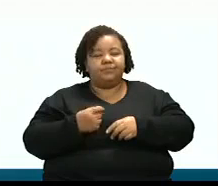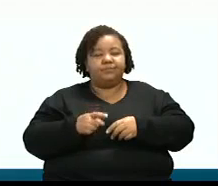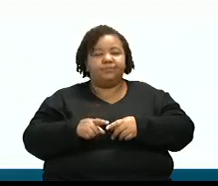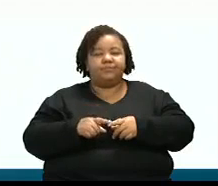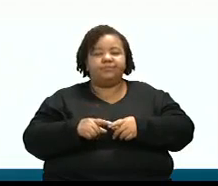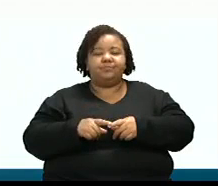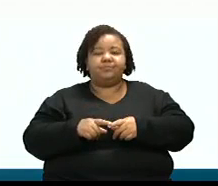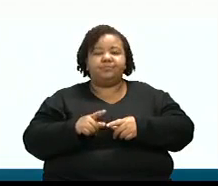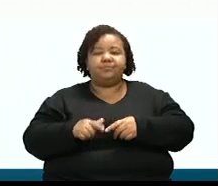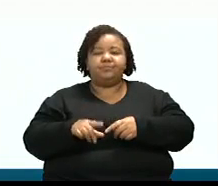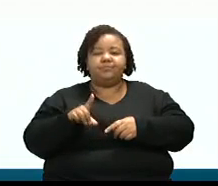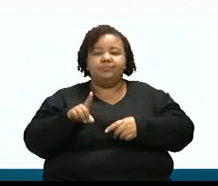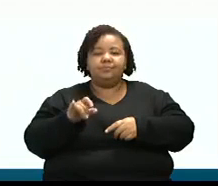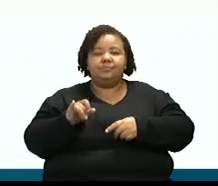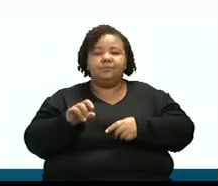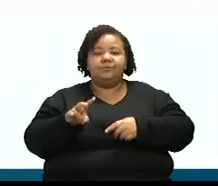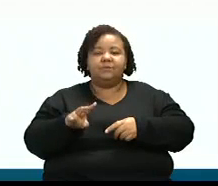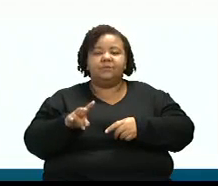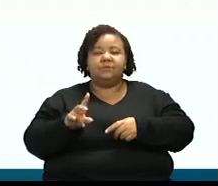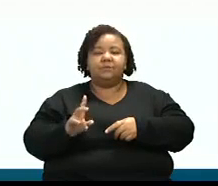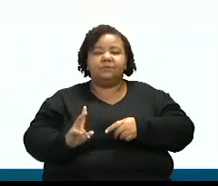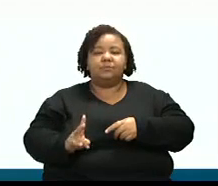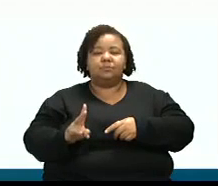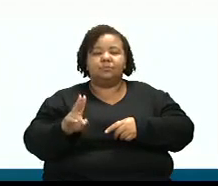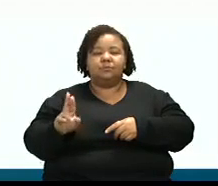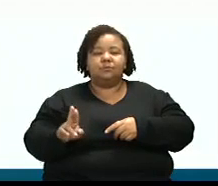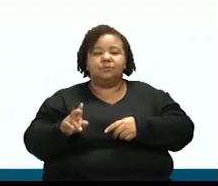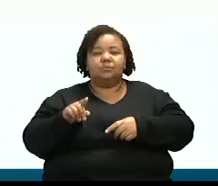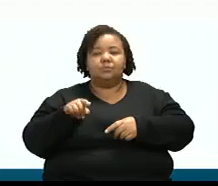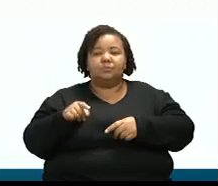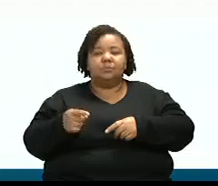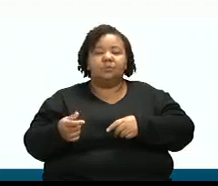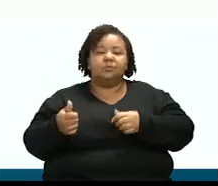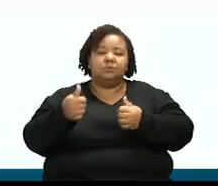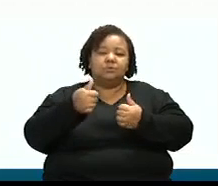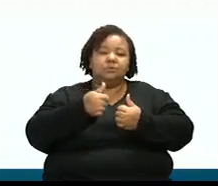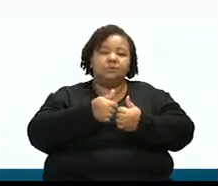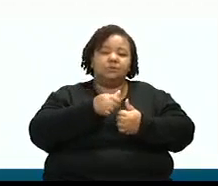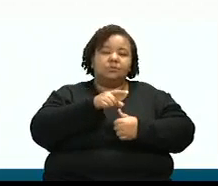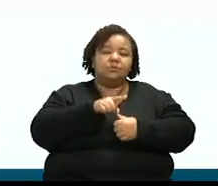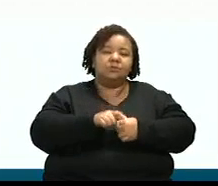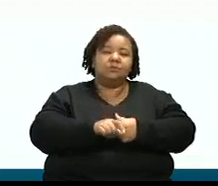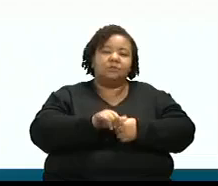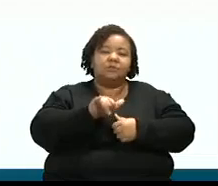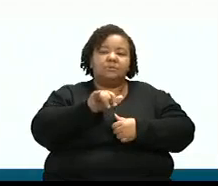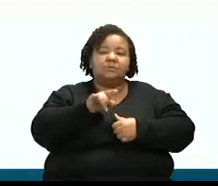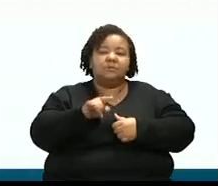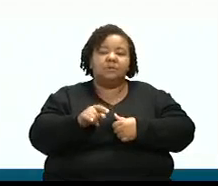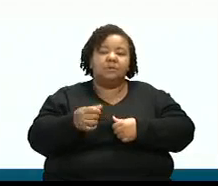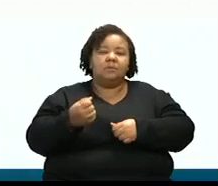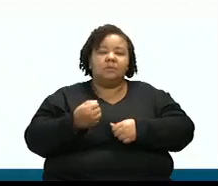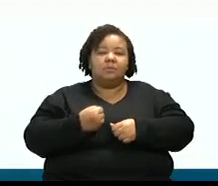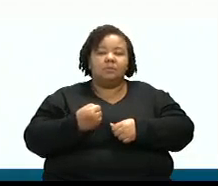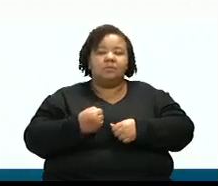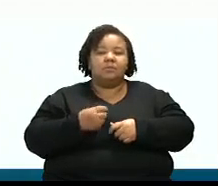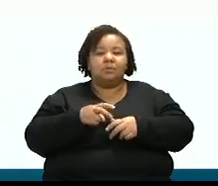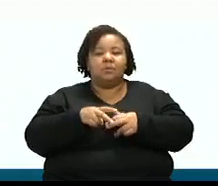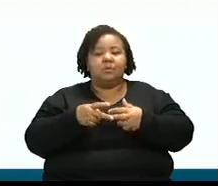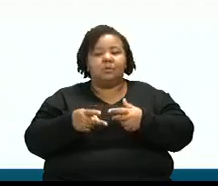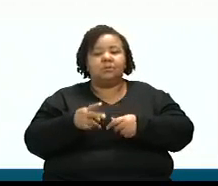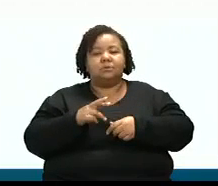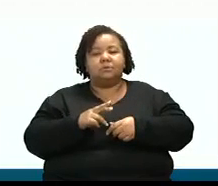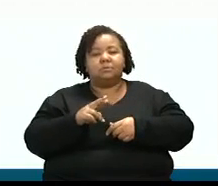lembre-se, o divergente eu também aplico em um ponto. Eu vou substituir x, y e z por números, por isso que o